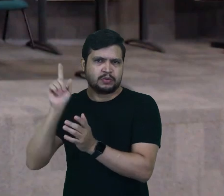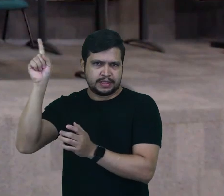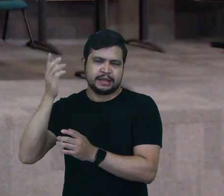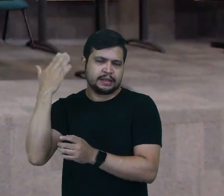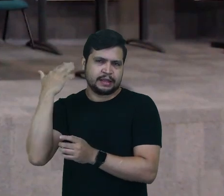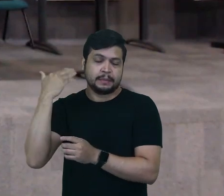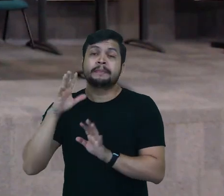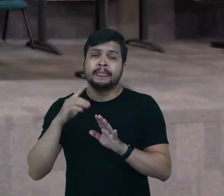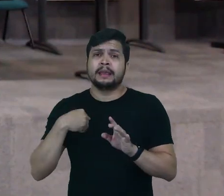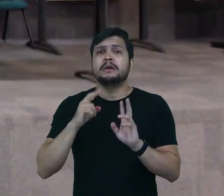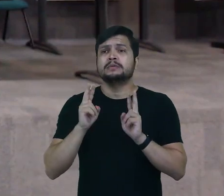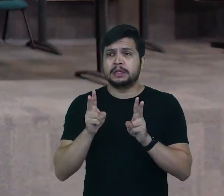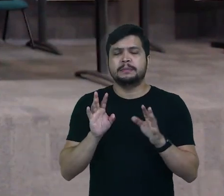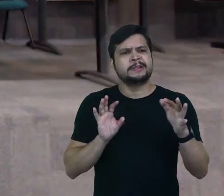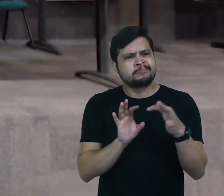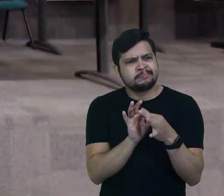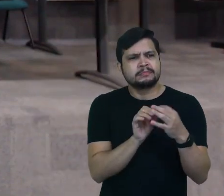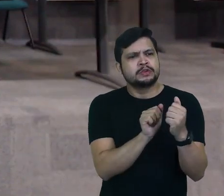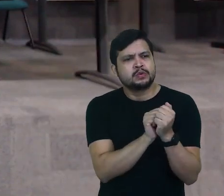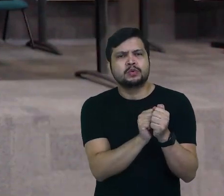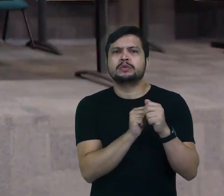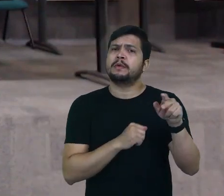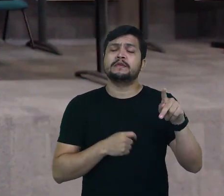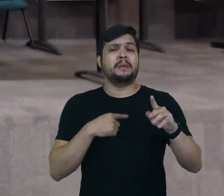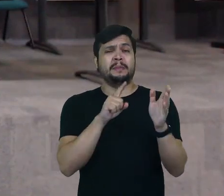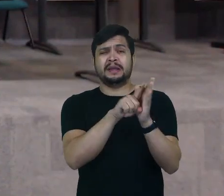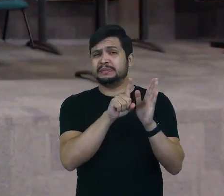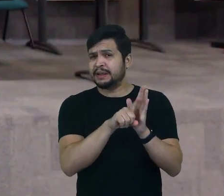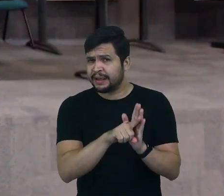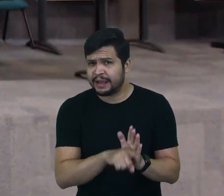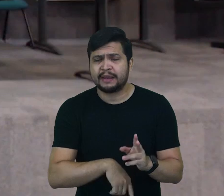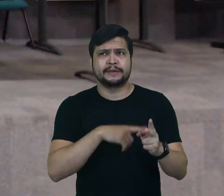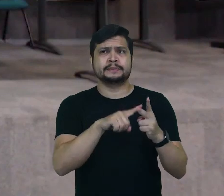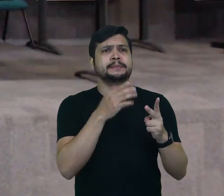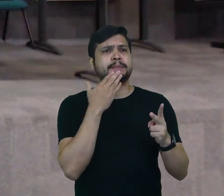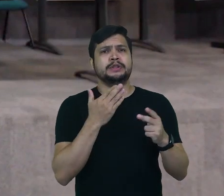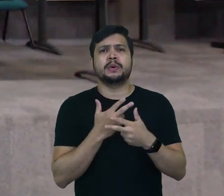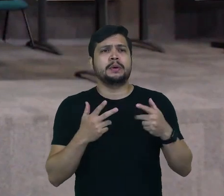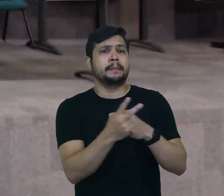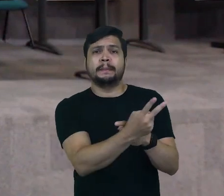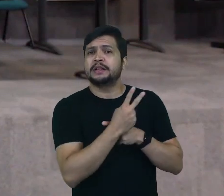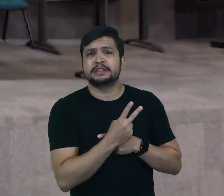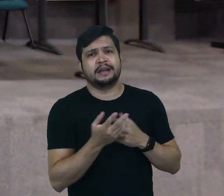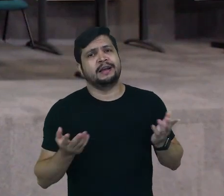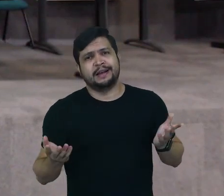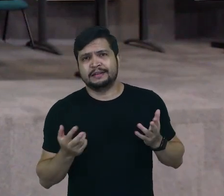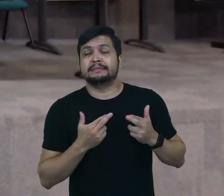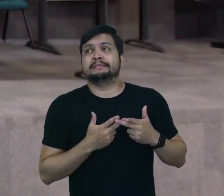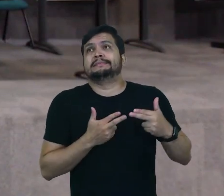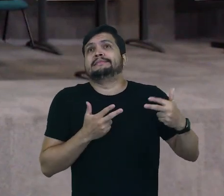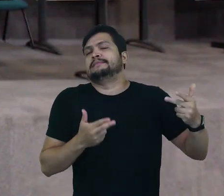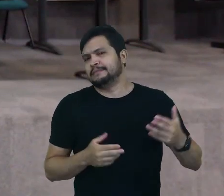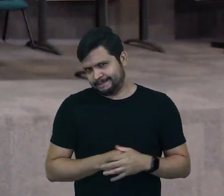E eu sempre estava muito perto dos professores, eu enchia o saco deles. Então, eu perguntava, pedia coisa emprestada para eles. Então,